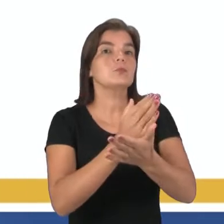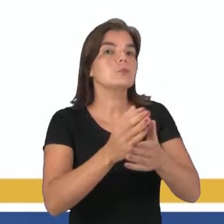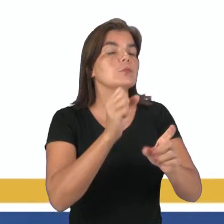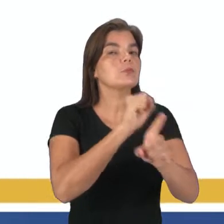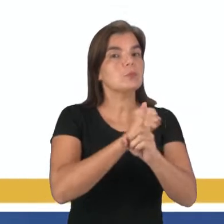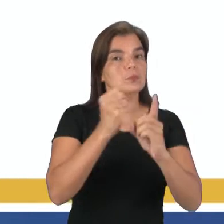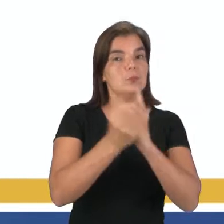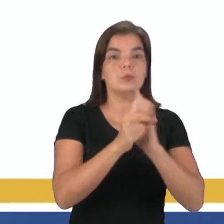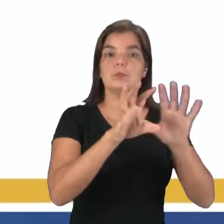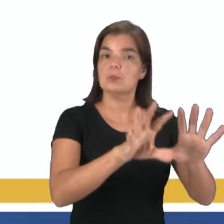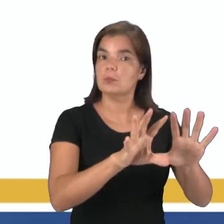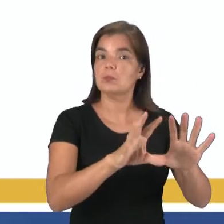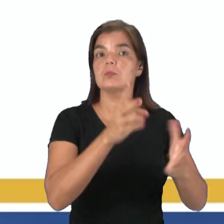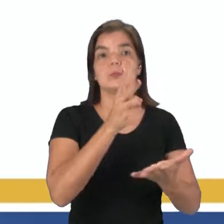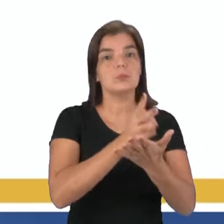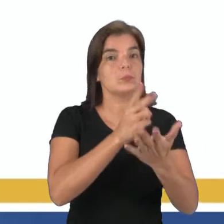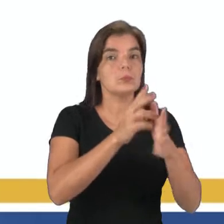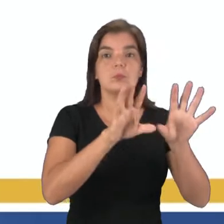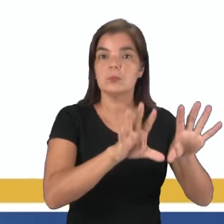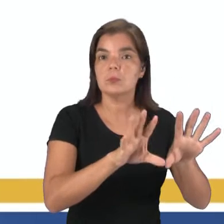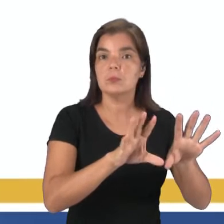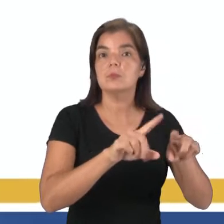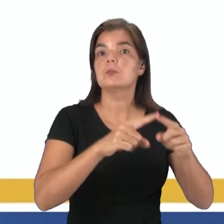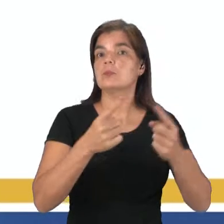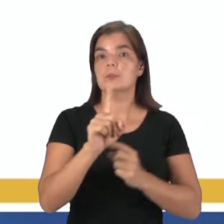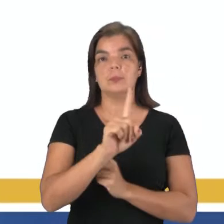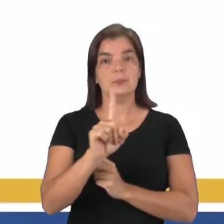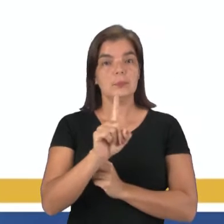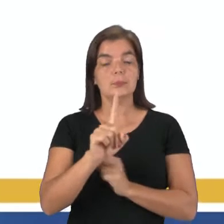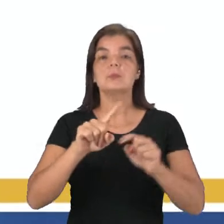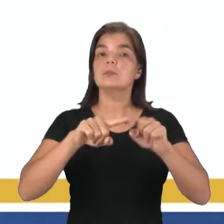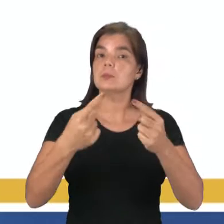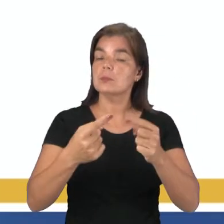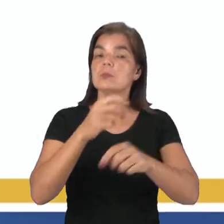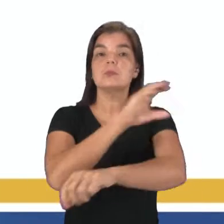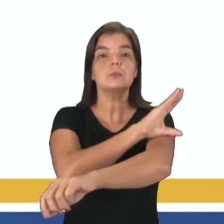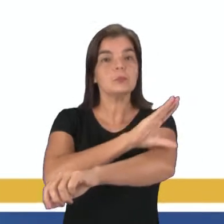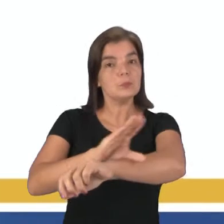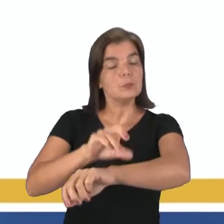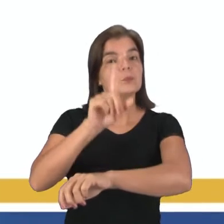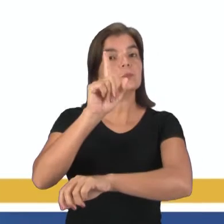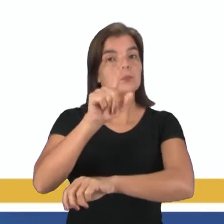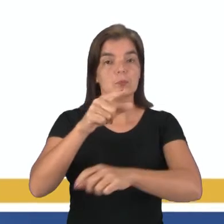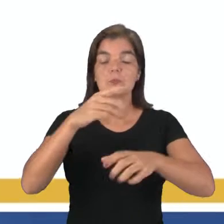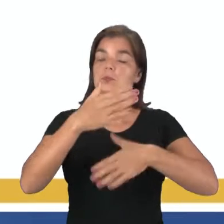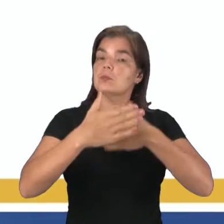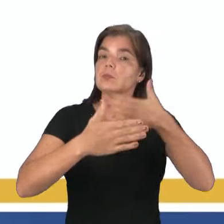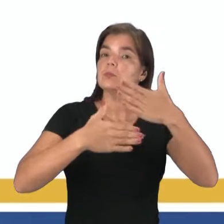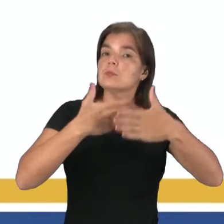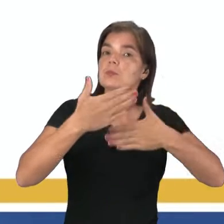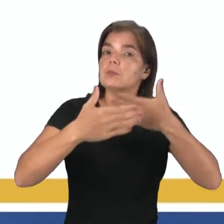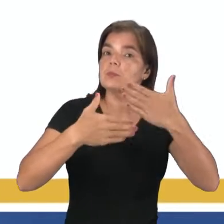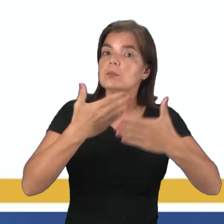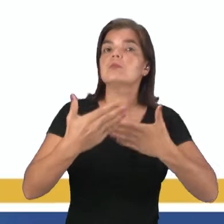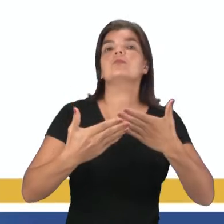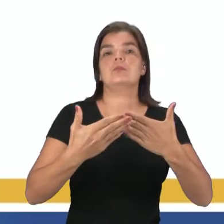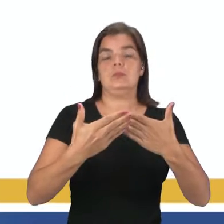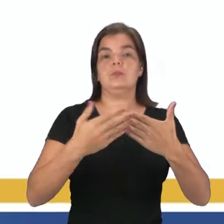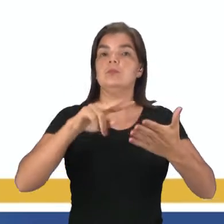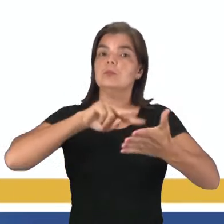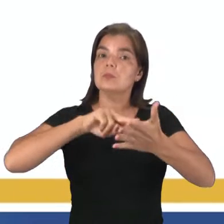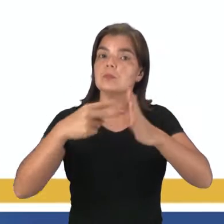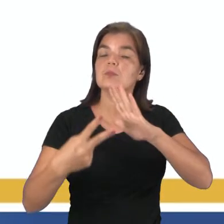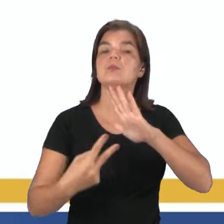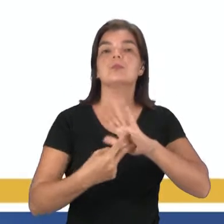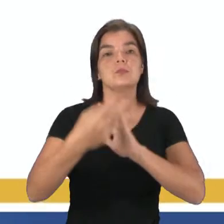a cultura de determinada sociedade é isso e sempre foi isso. Não é, certo? A cultura é um imenso